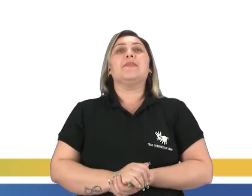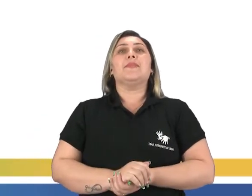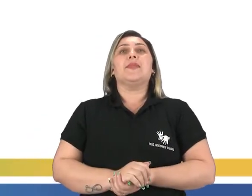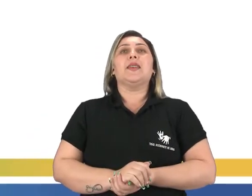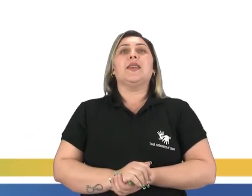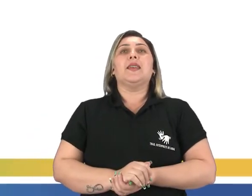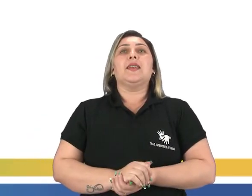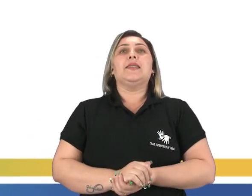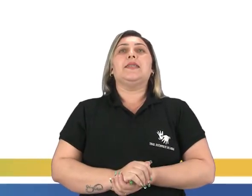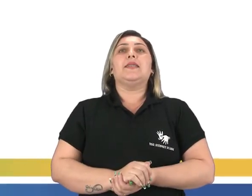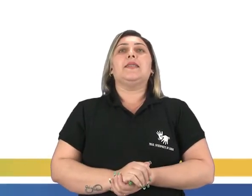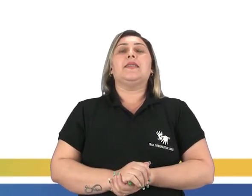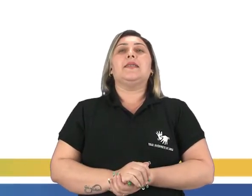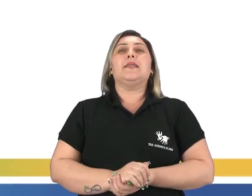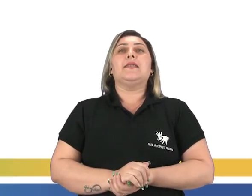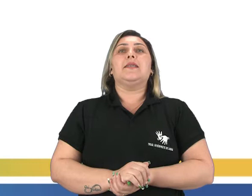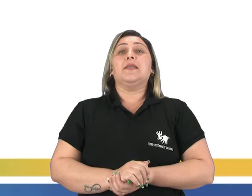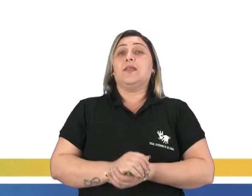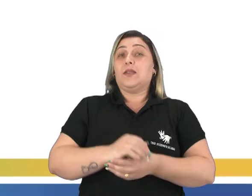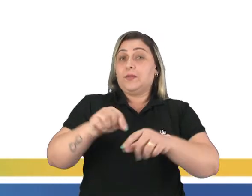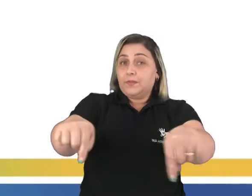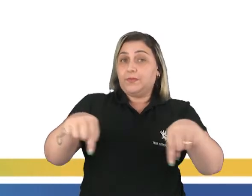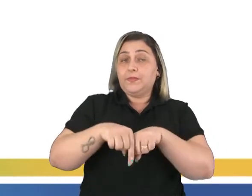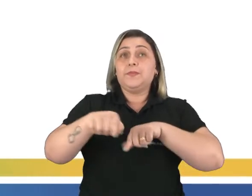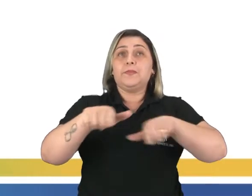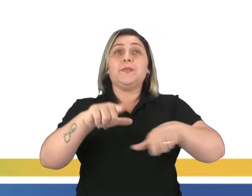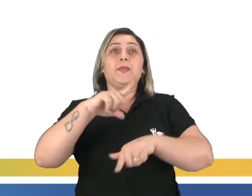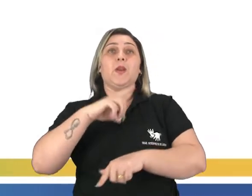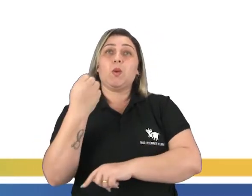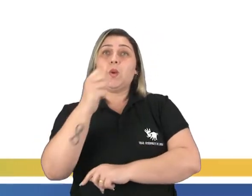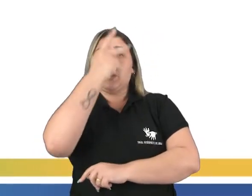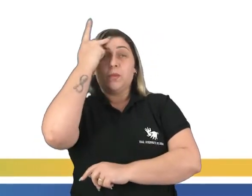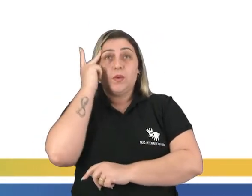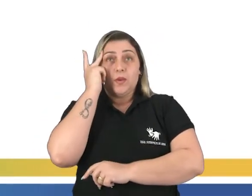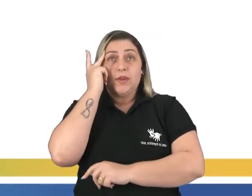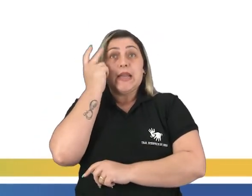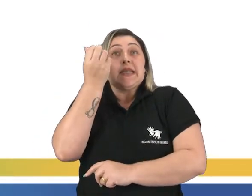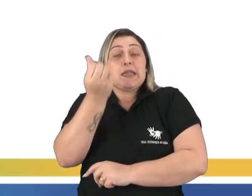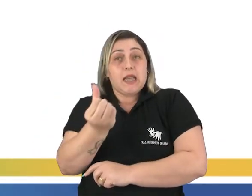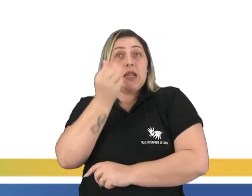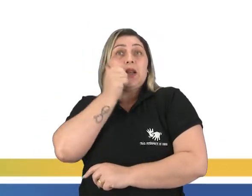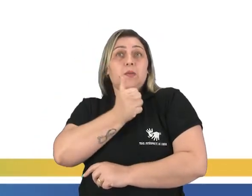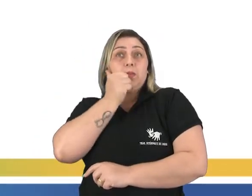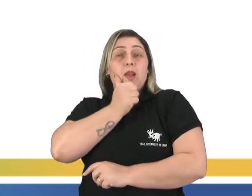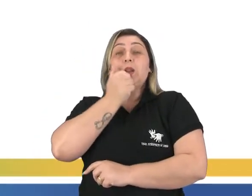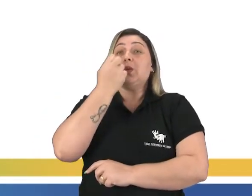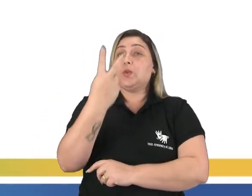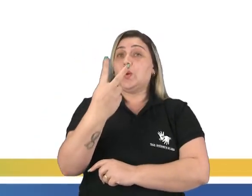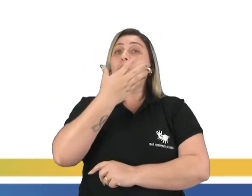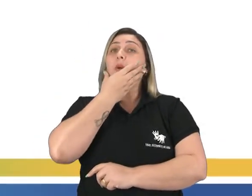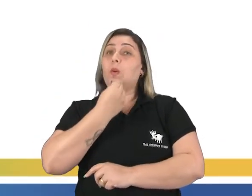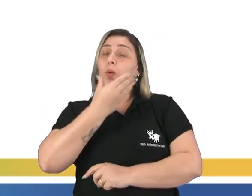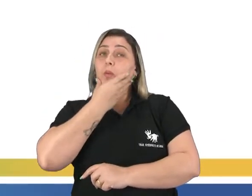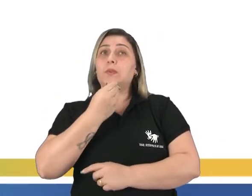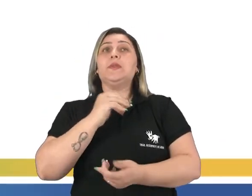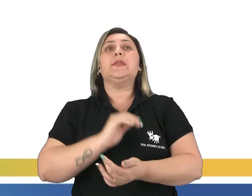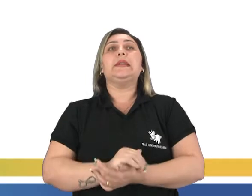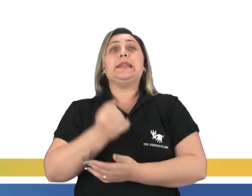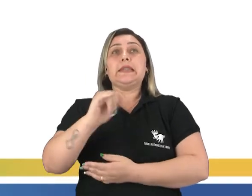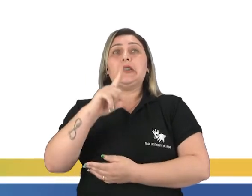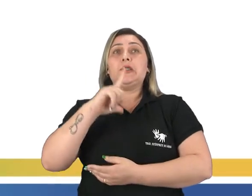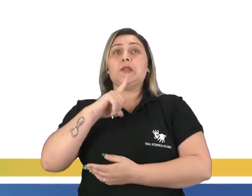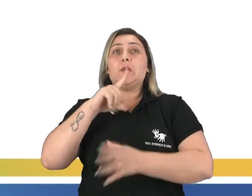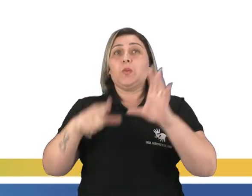Fala o seguinte: em uma sala de trabalho há 8 pessoas, onde 6 são mulheres e 2 são homens. Se houver